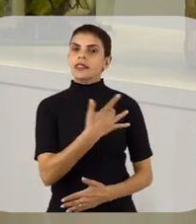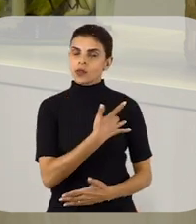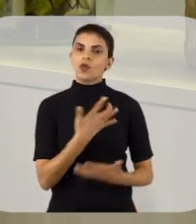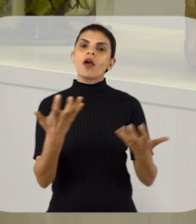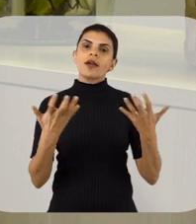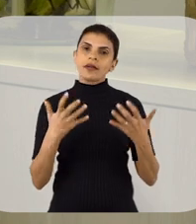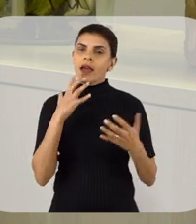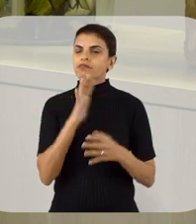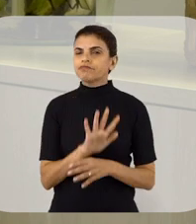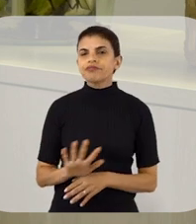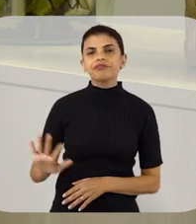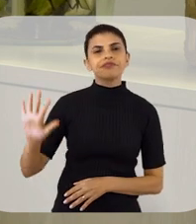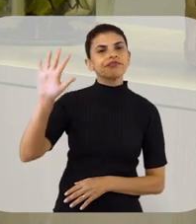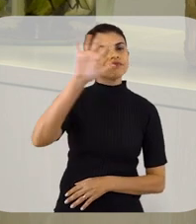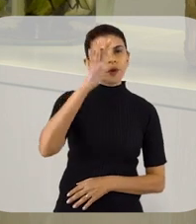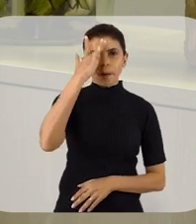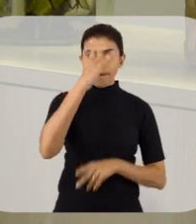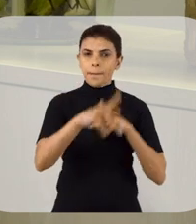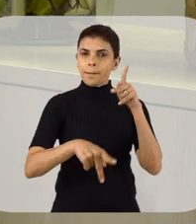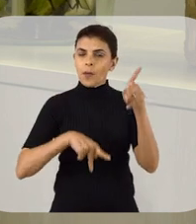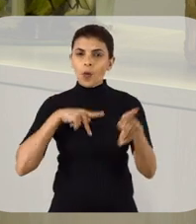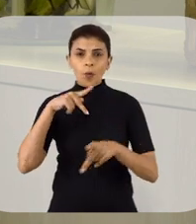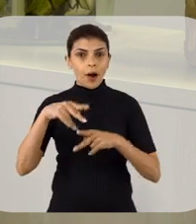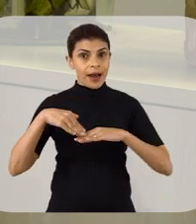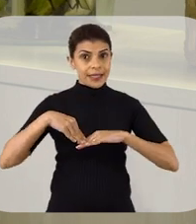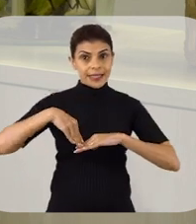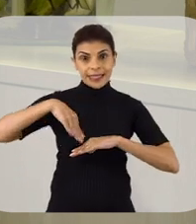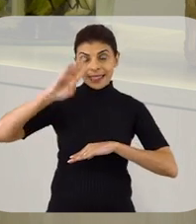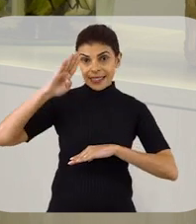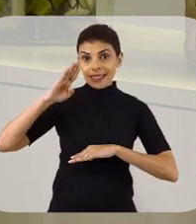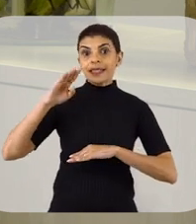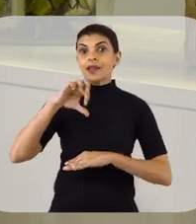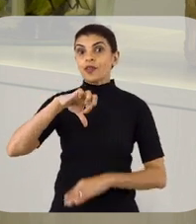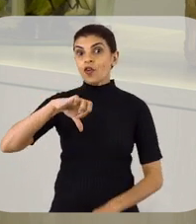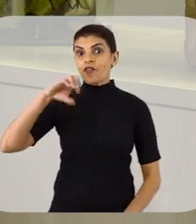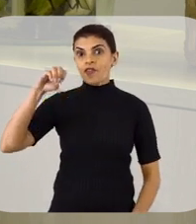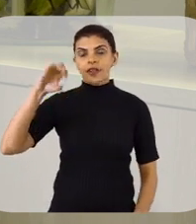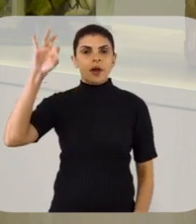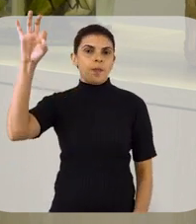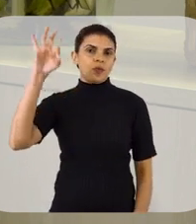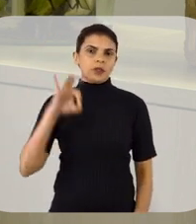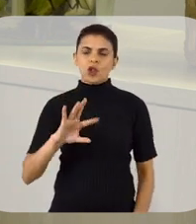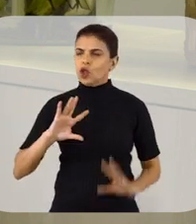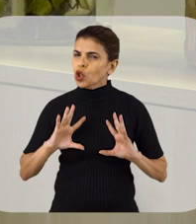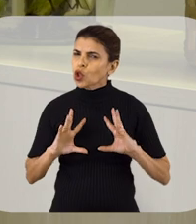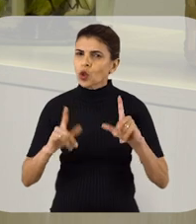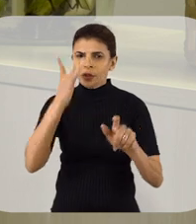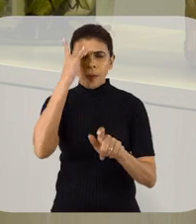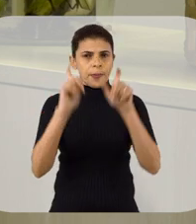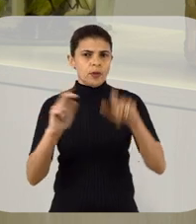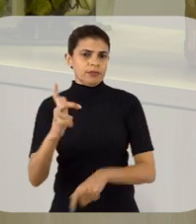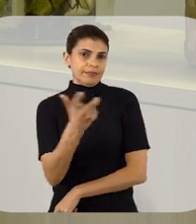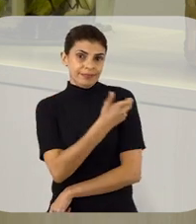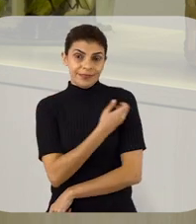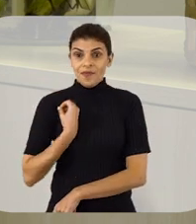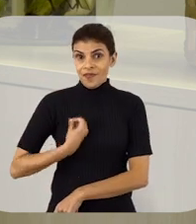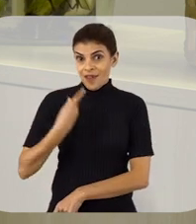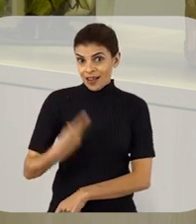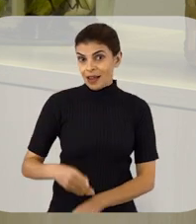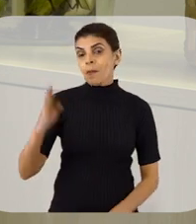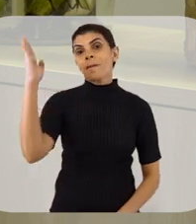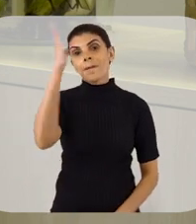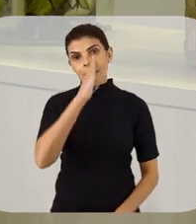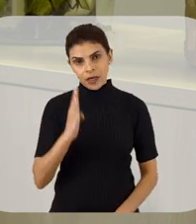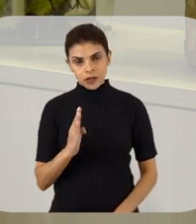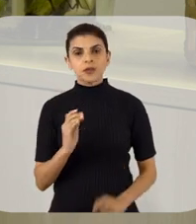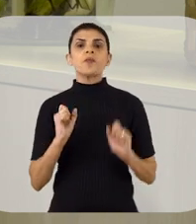alcançar cobertura vacinais para a população-alvo acima de 90%. Isso é muito importante, já que a gente vive um momento no nosso país